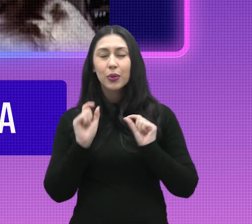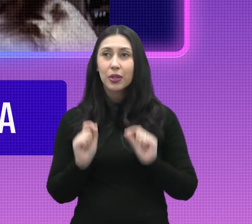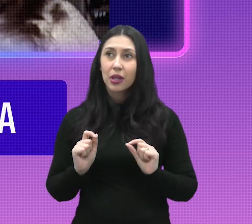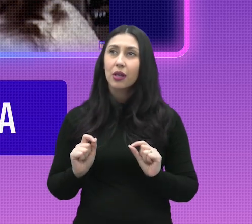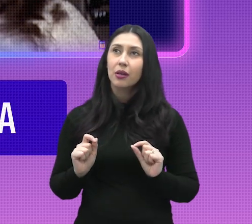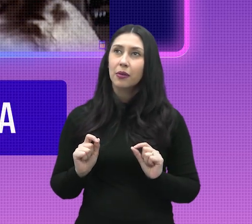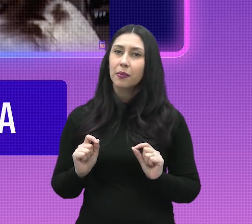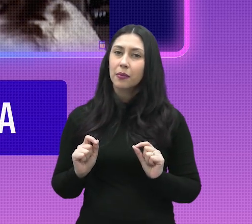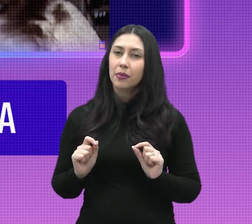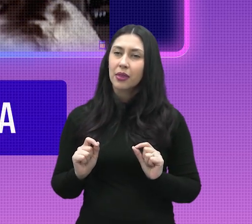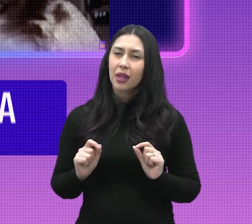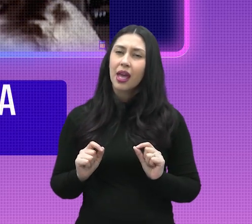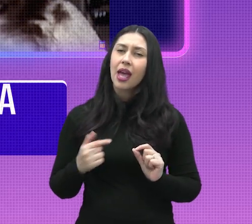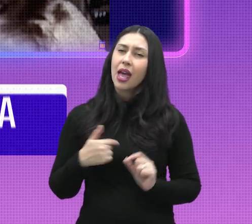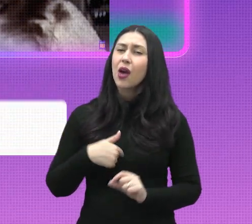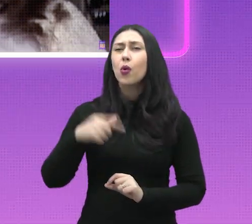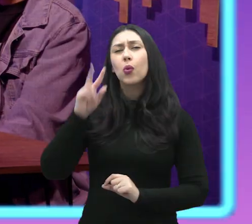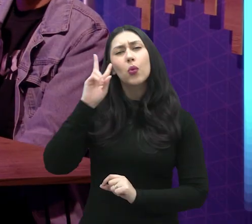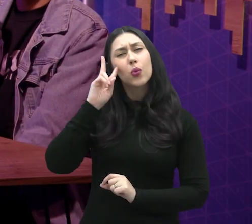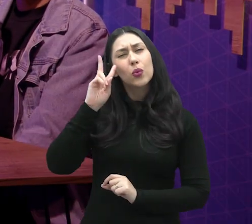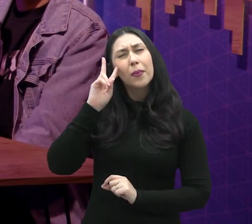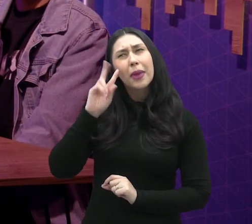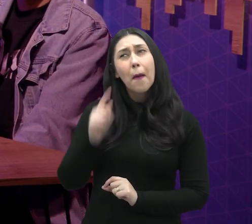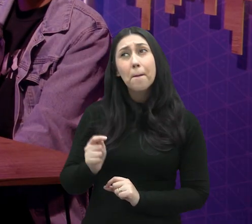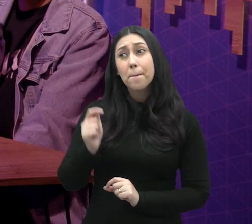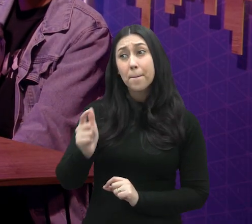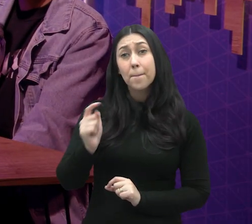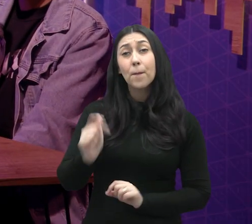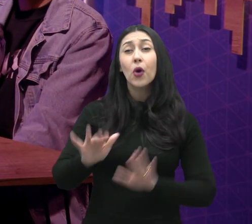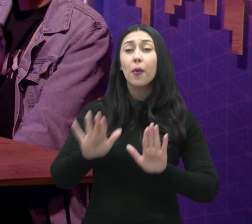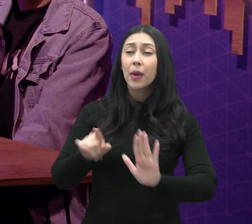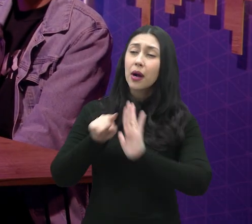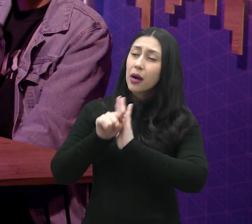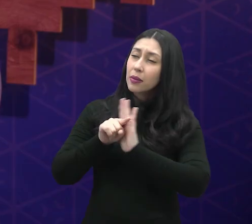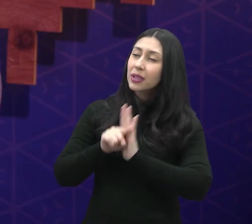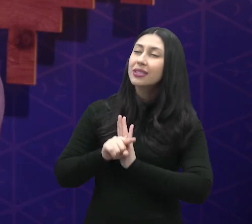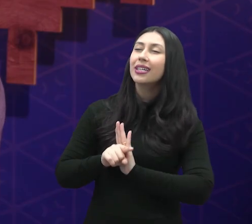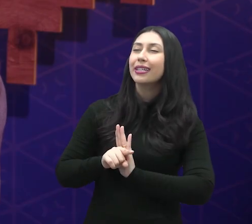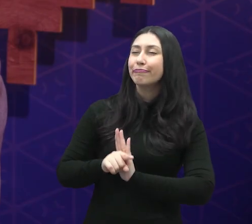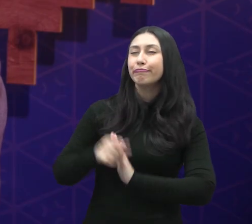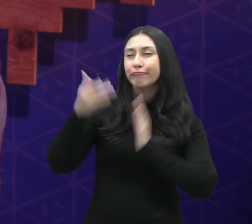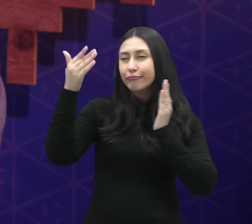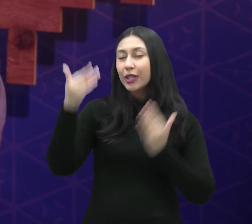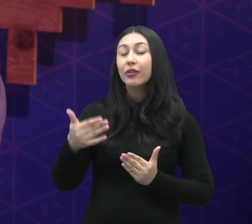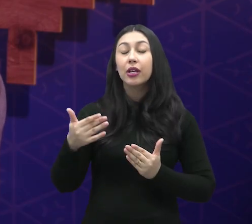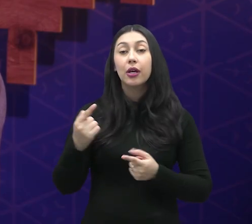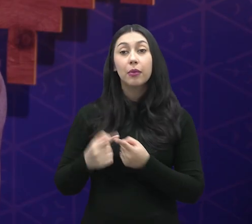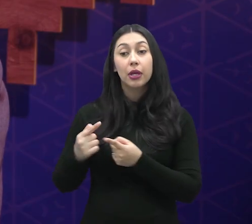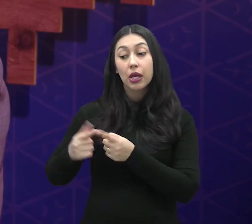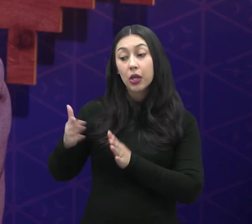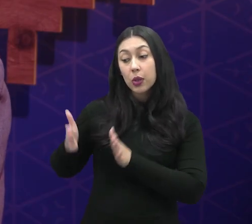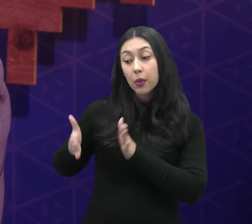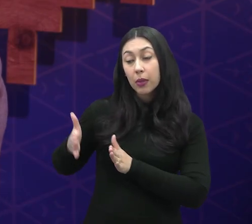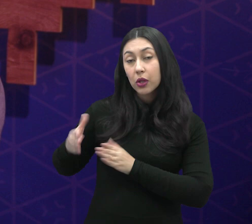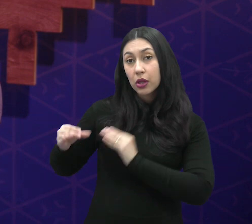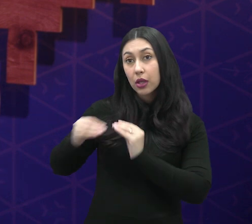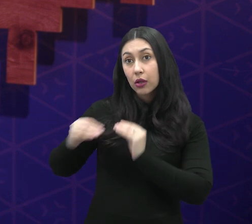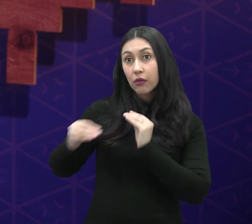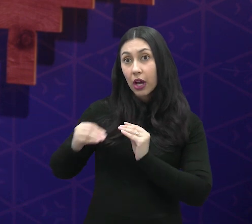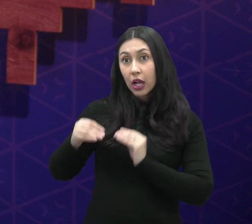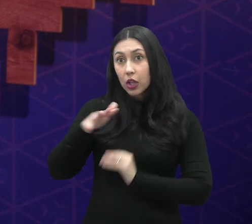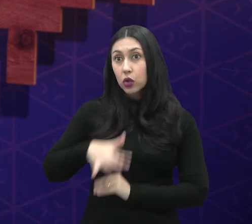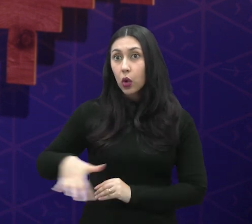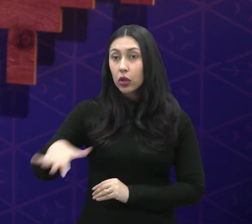leve lembrança sobre isso, mas daí foi confirmada, porque durante a novela isso chamou muito a atenção. As